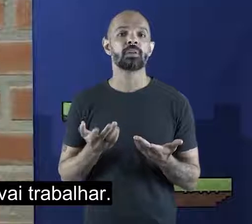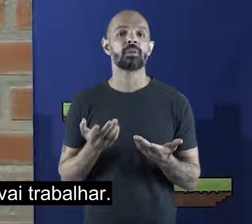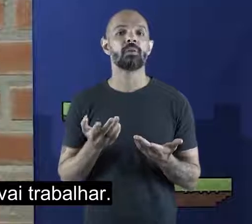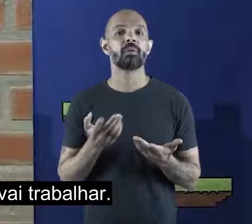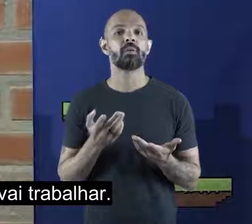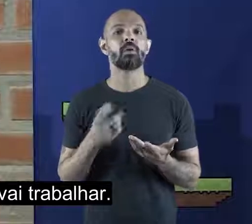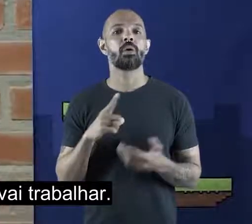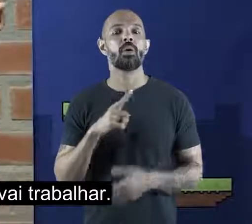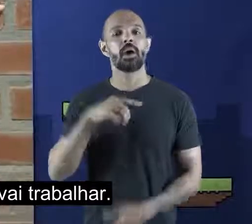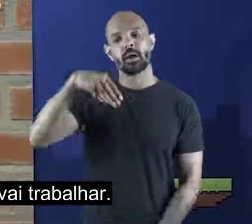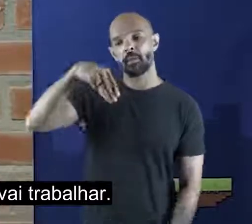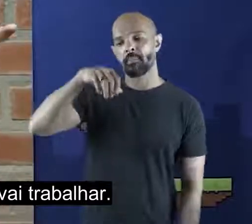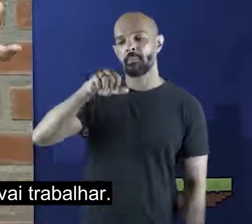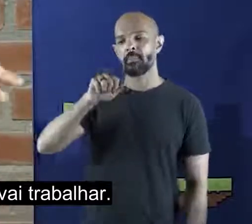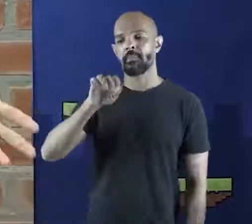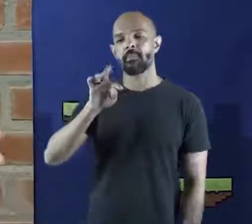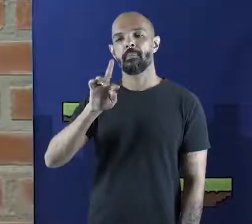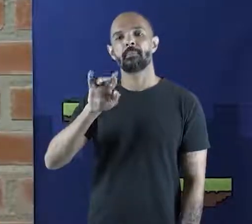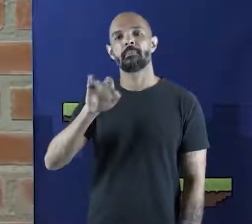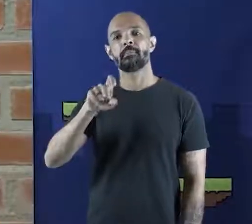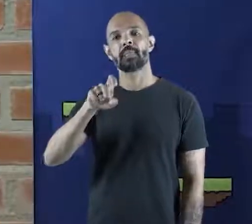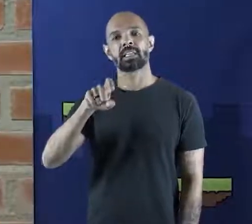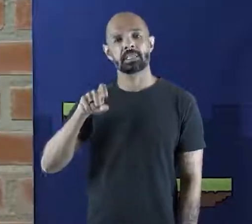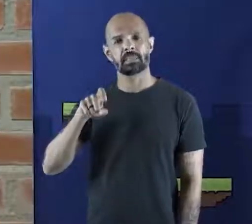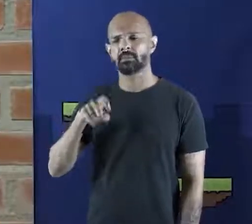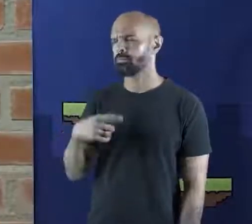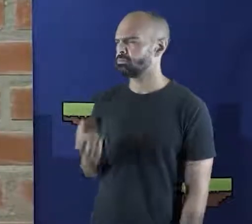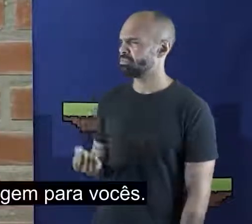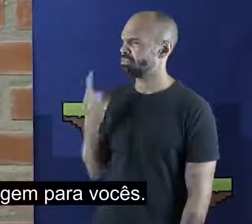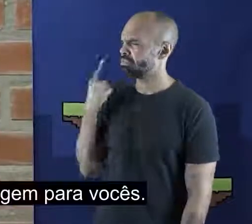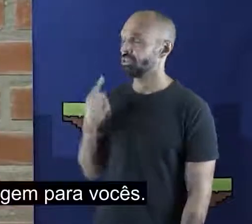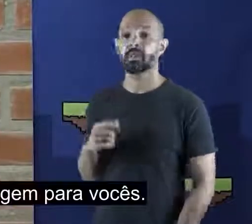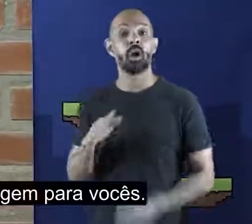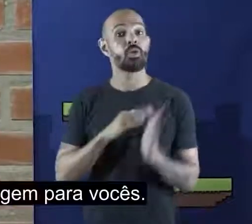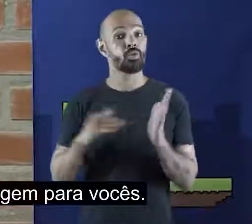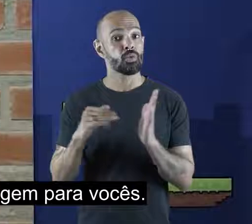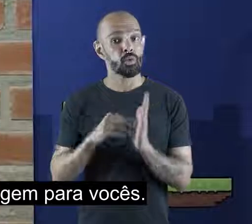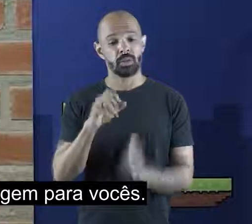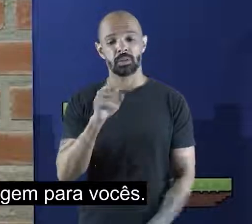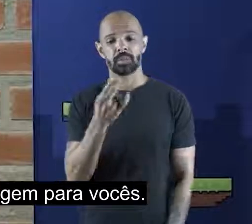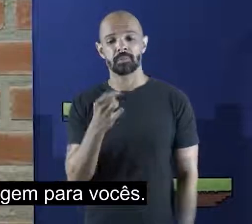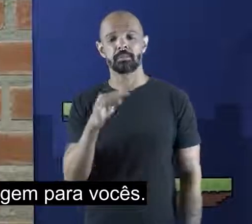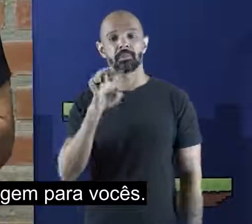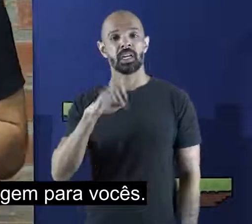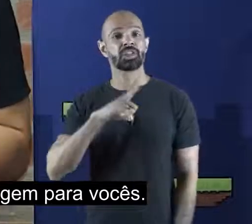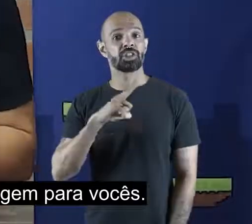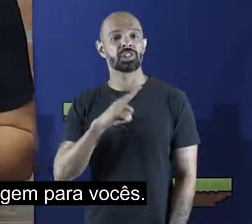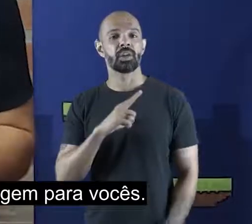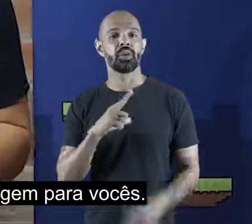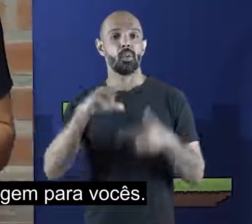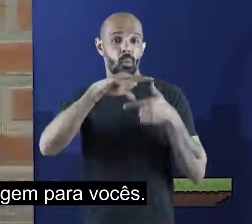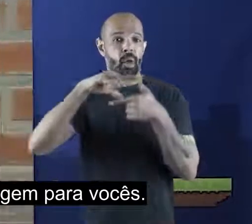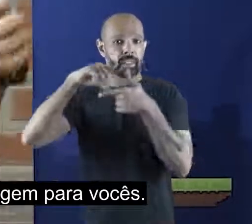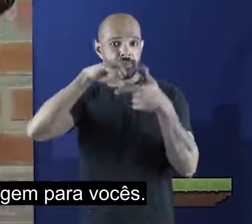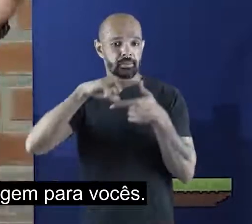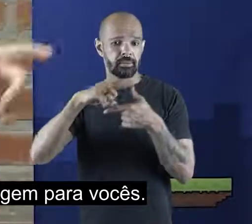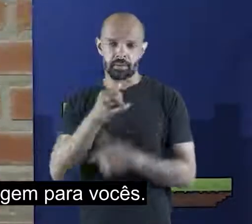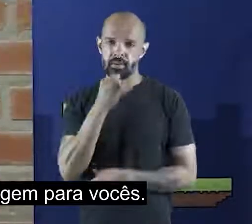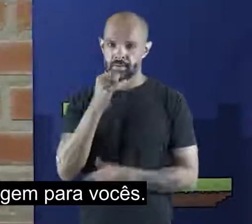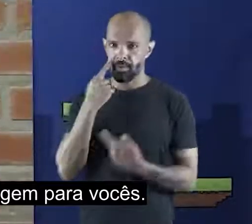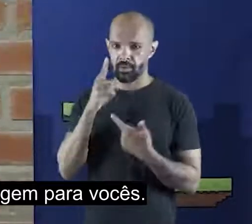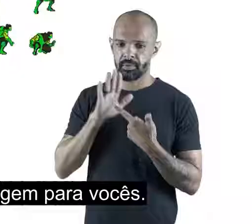Qual é a matriz que você vai trabalhar? Ih, deu ruim. Como assim? Todos os sprites, eles trabalham com quadradinhos. Vou botar uma